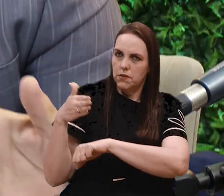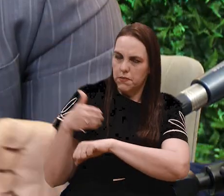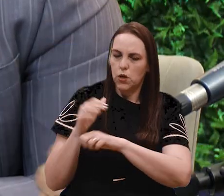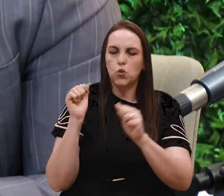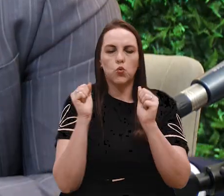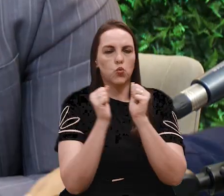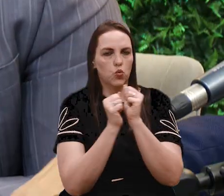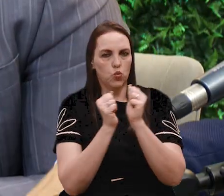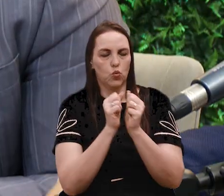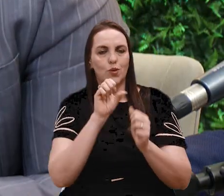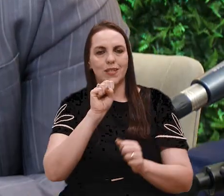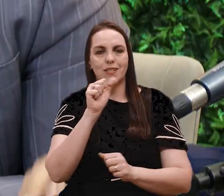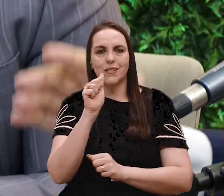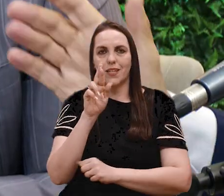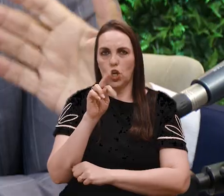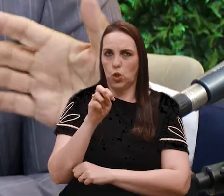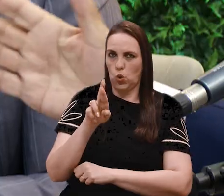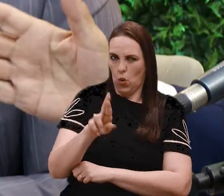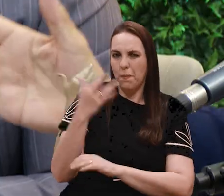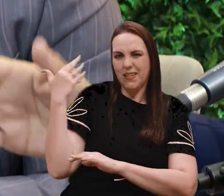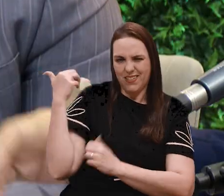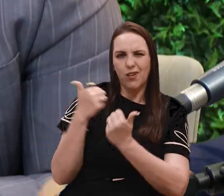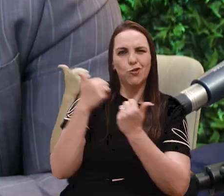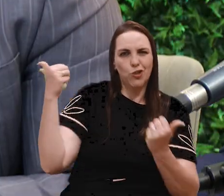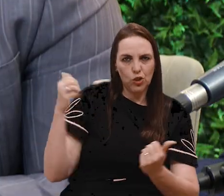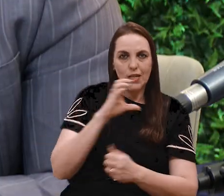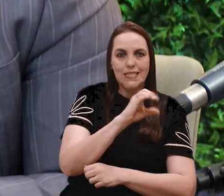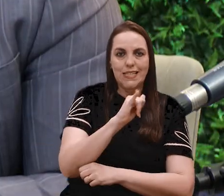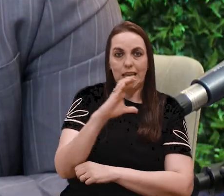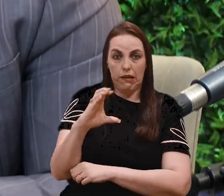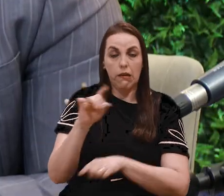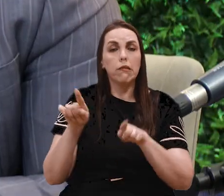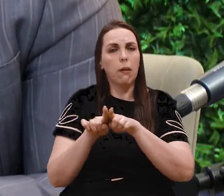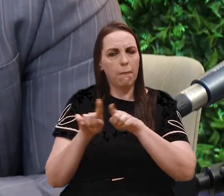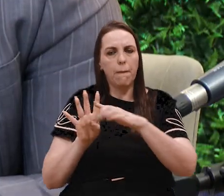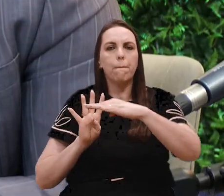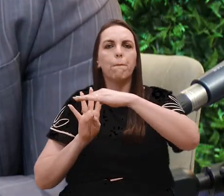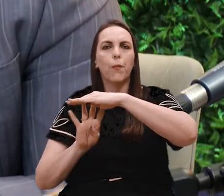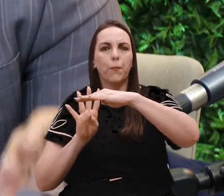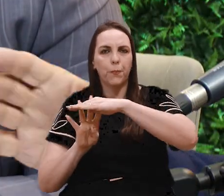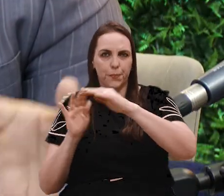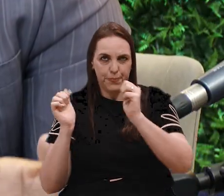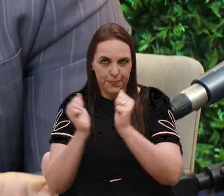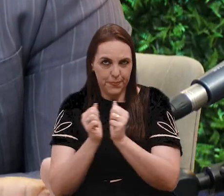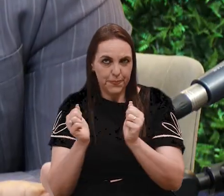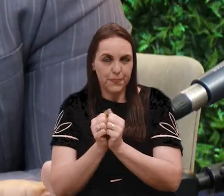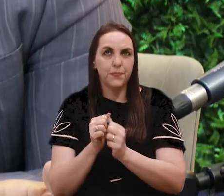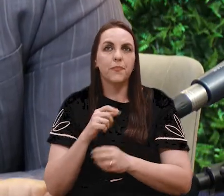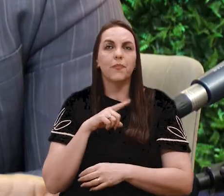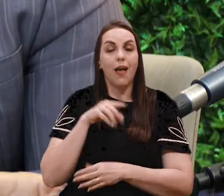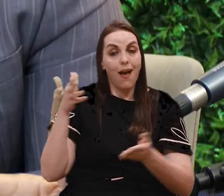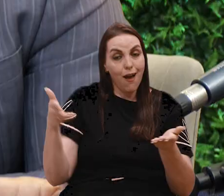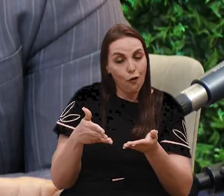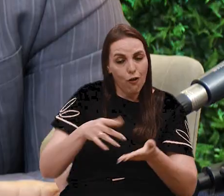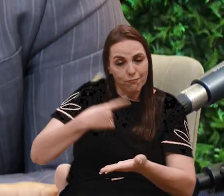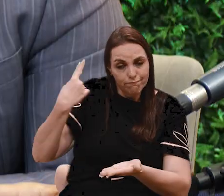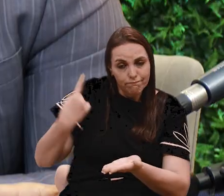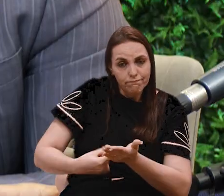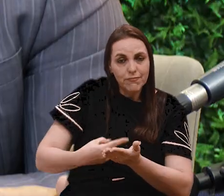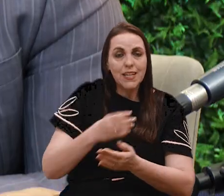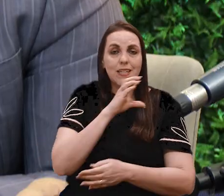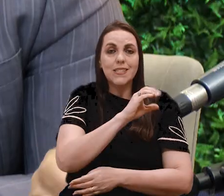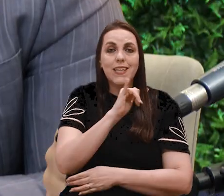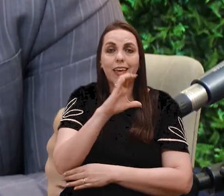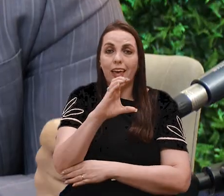com a SIC, e também outras vezes com o MOB, é que foi acertado agora com a SIC que ela vai